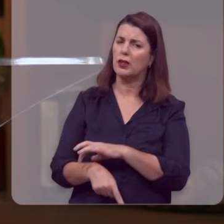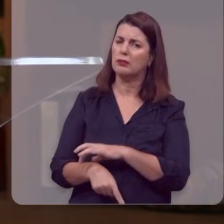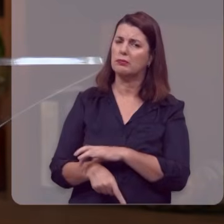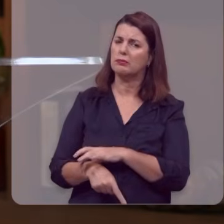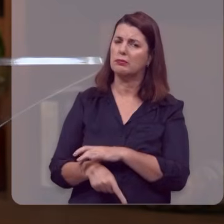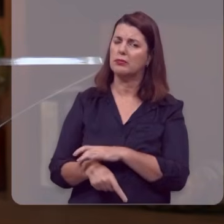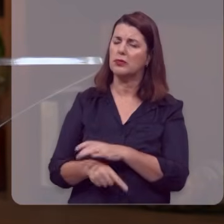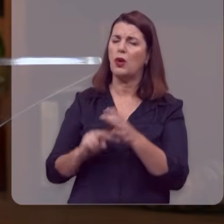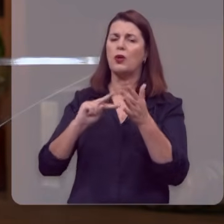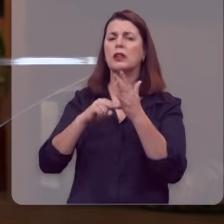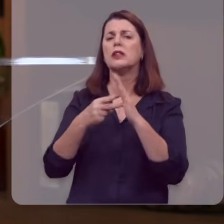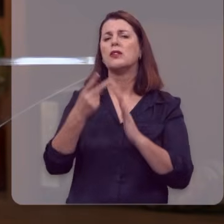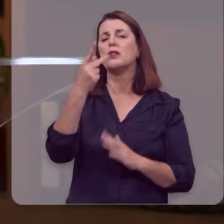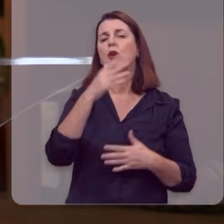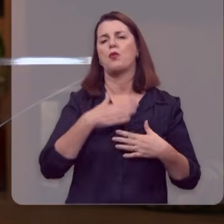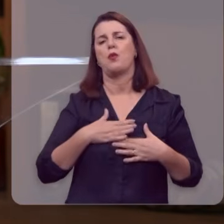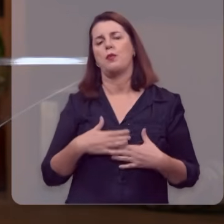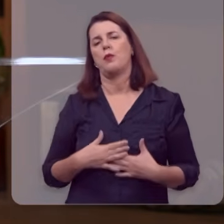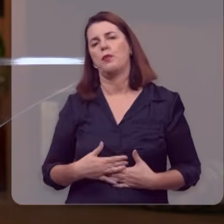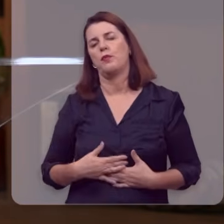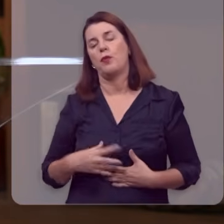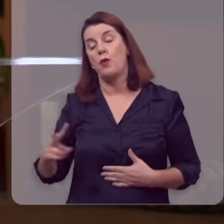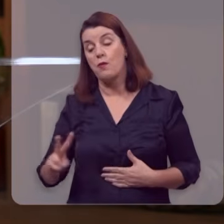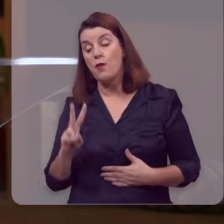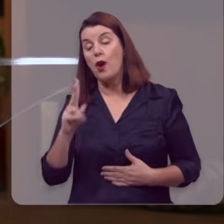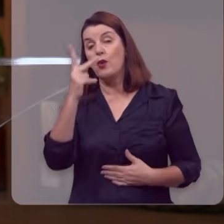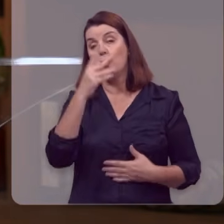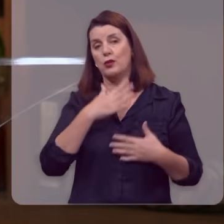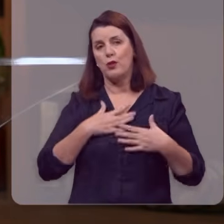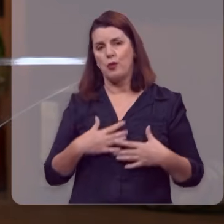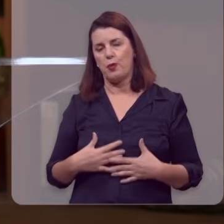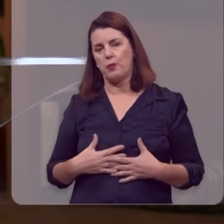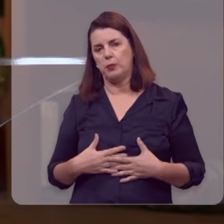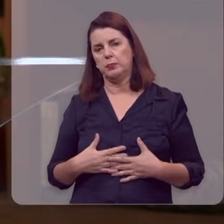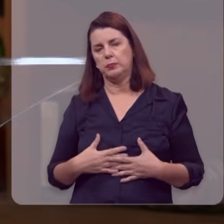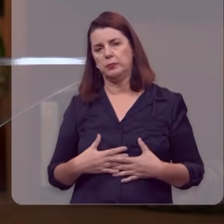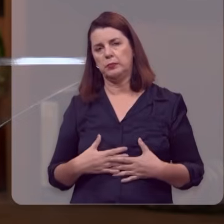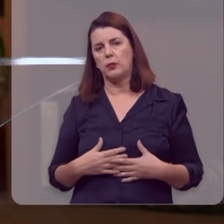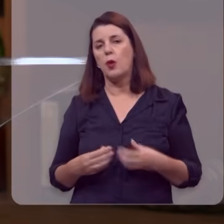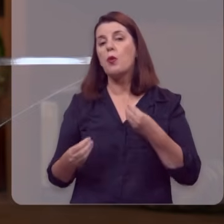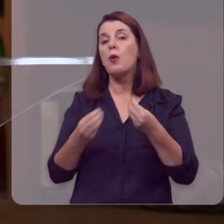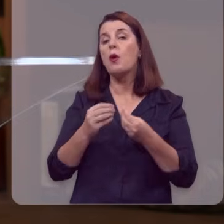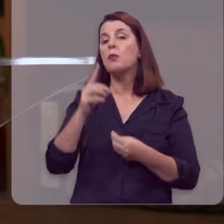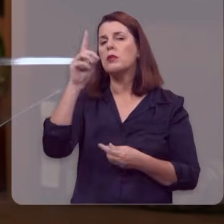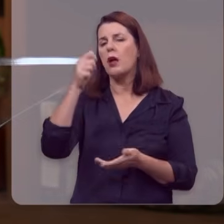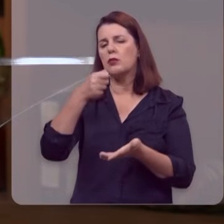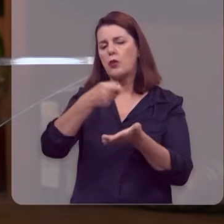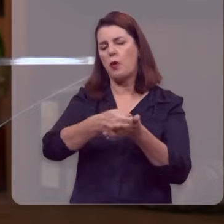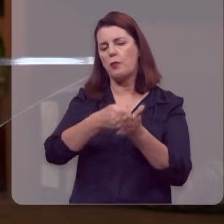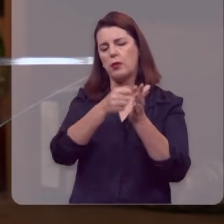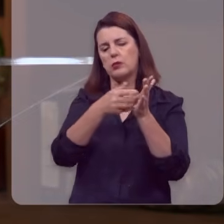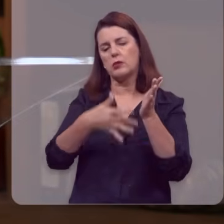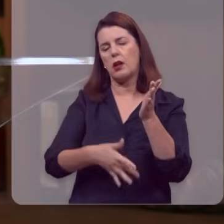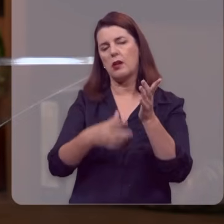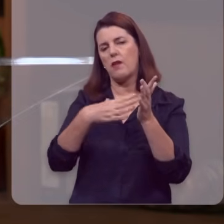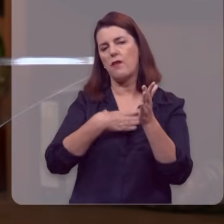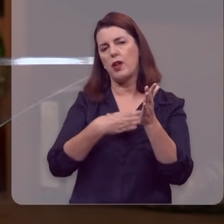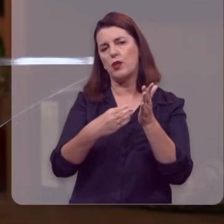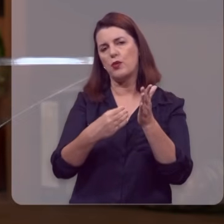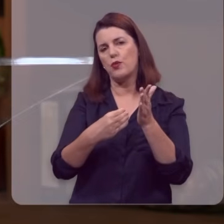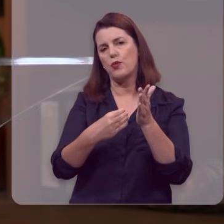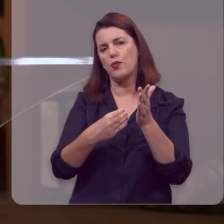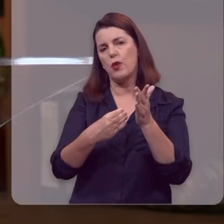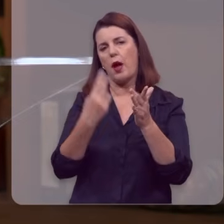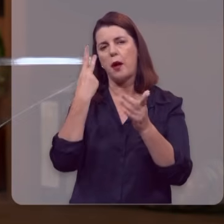profunda do que significa o seu corpo, do valor do seu corpo. Como Deus comprou o seu corpo com o sangue do seu